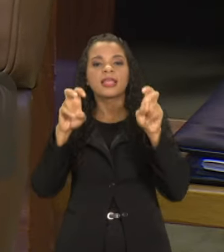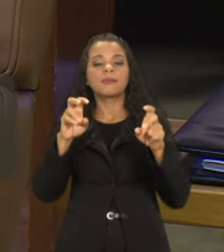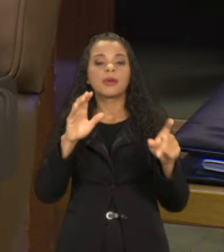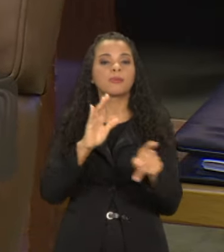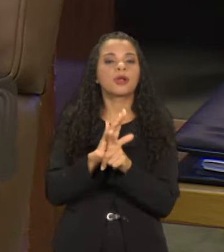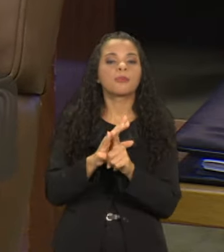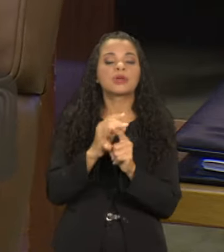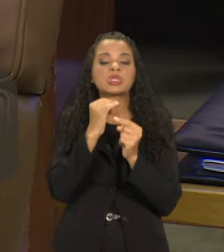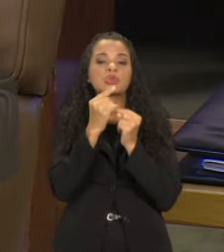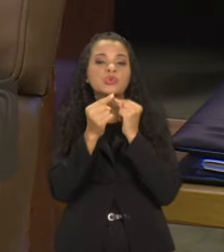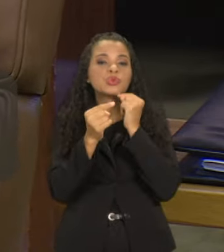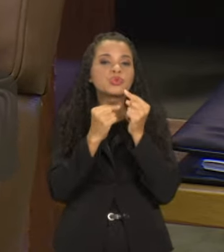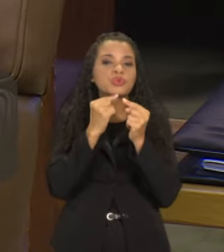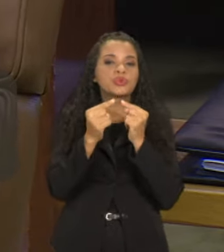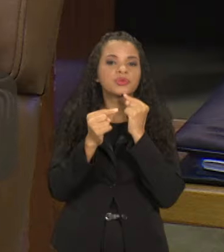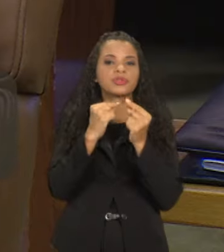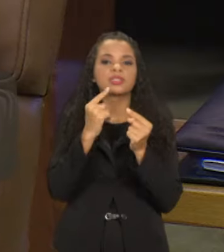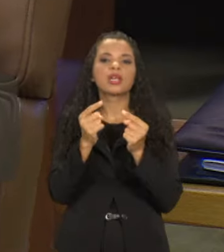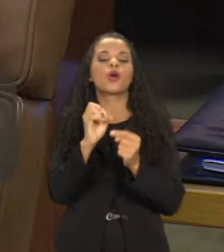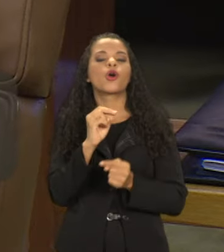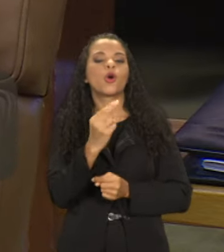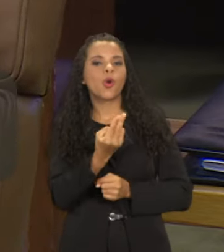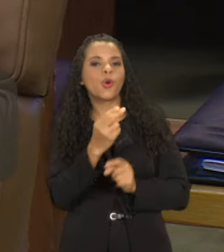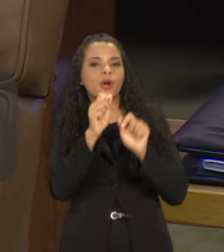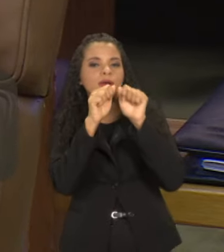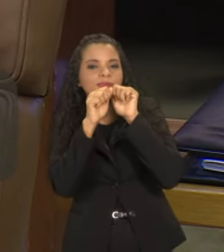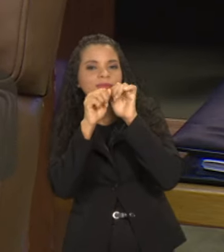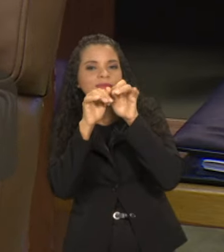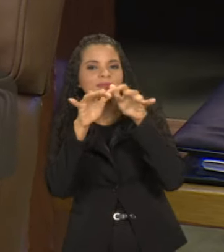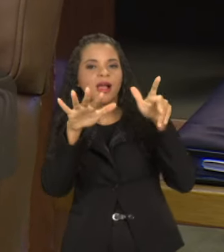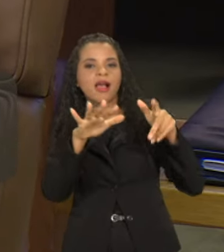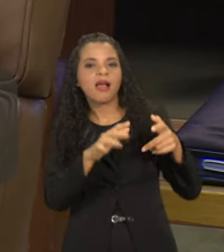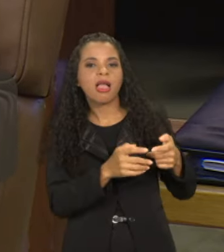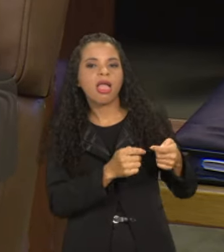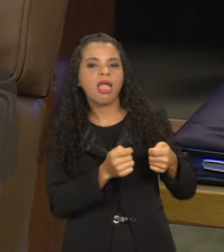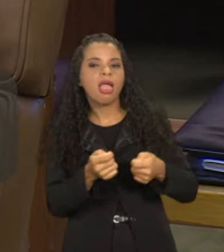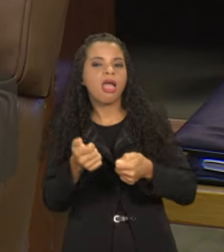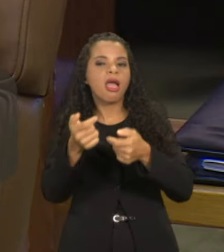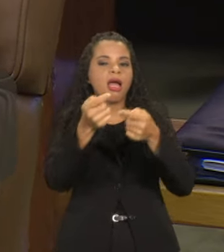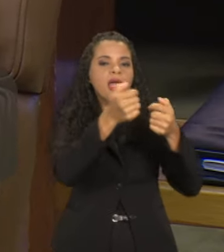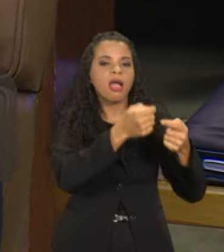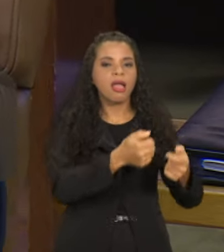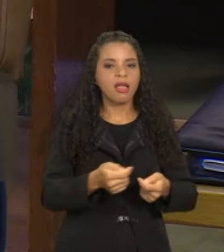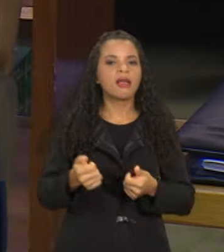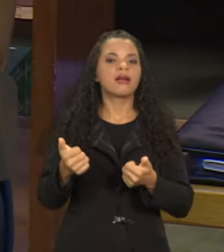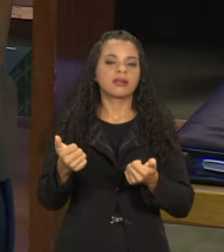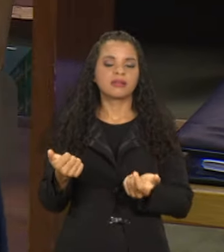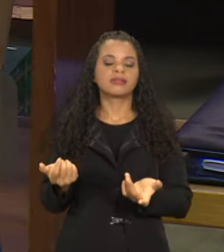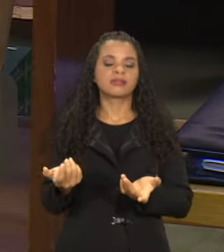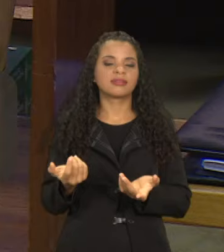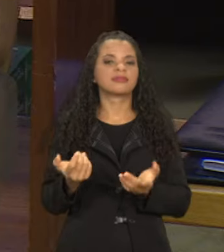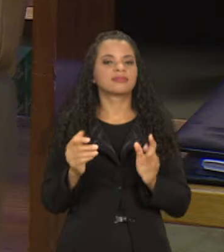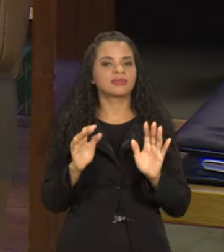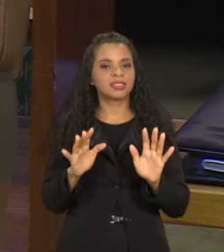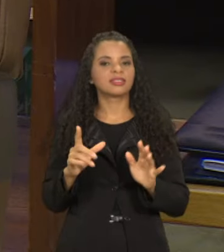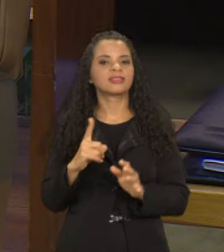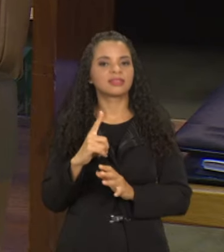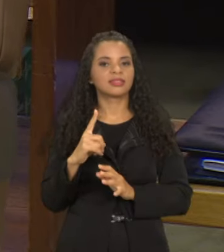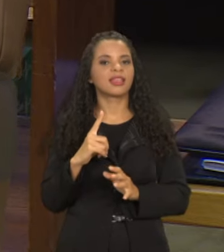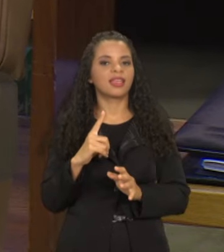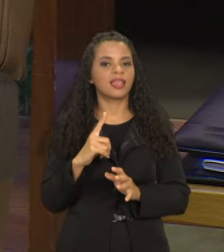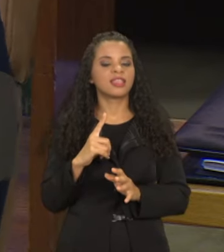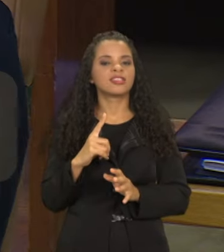na disseminação proposital de inverdades. E existem, mas que acabam trazendo um